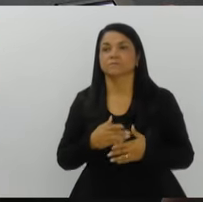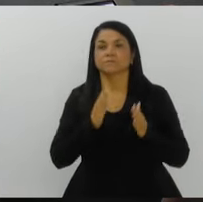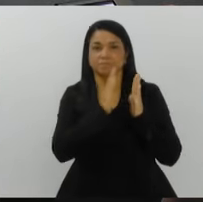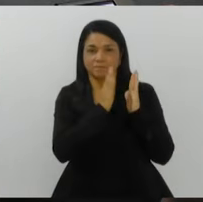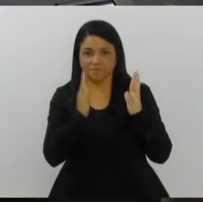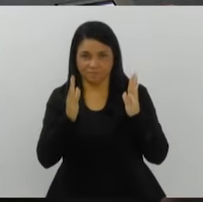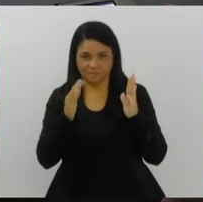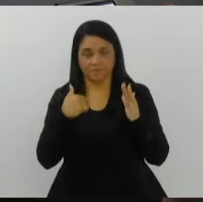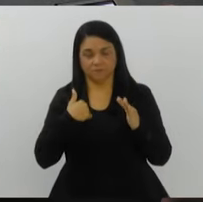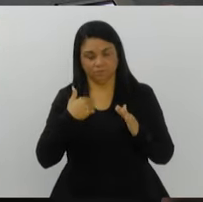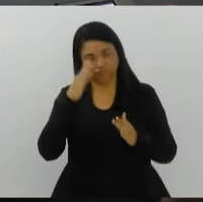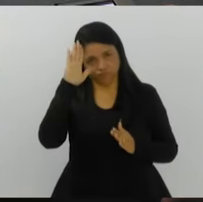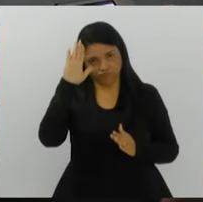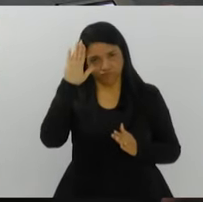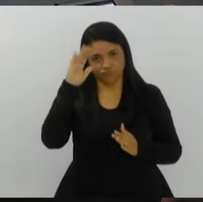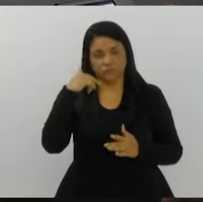citada.